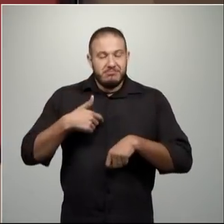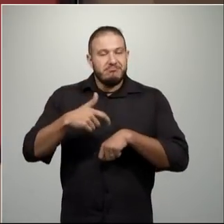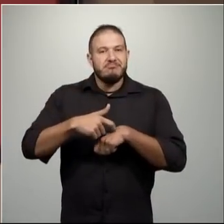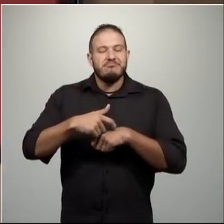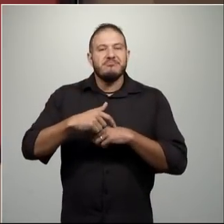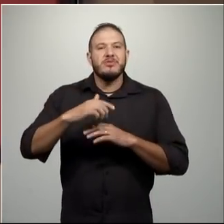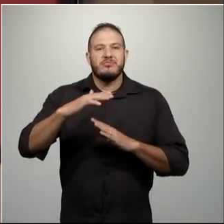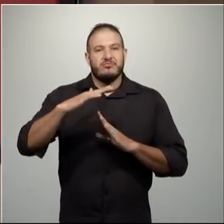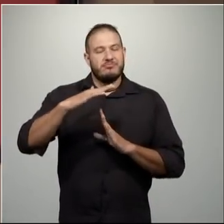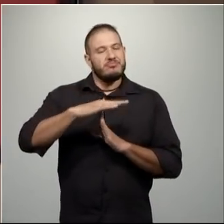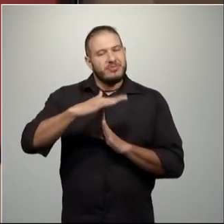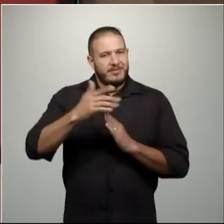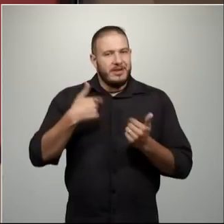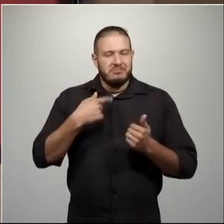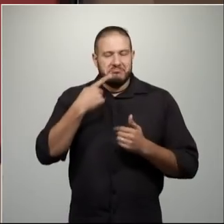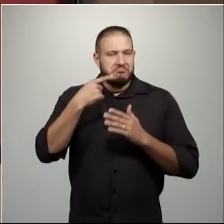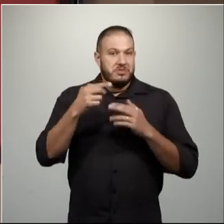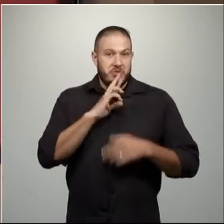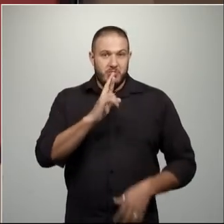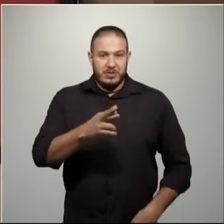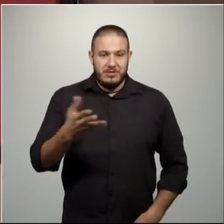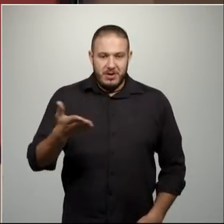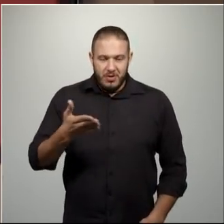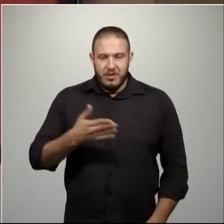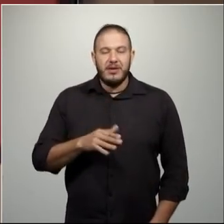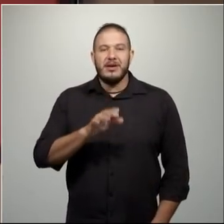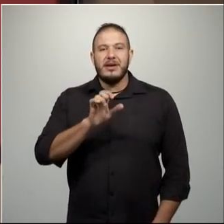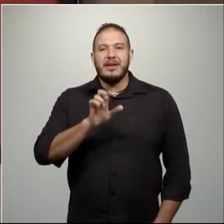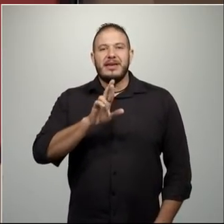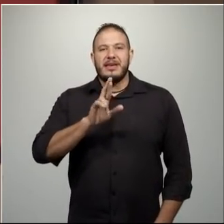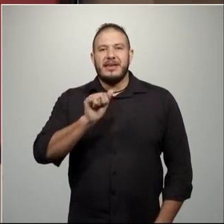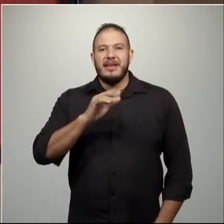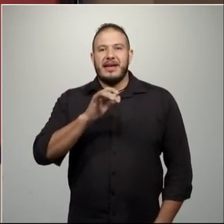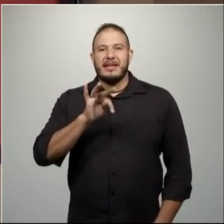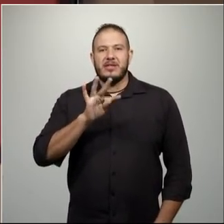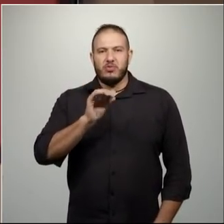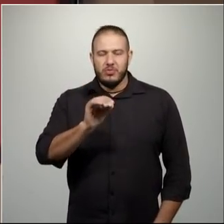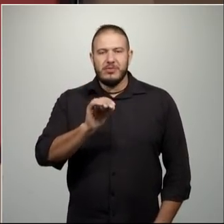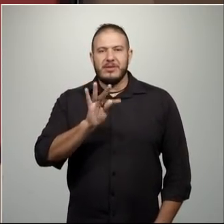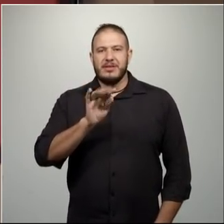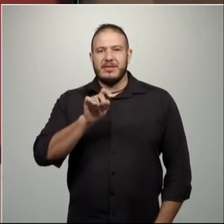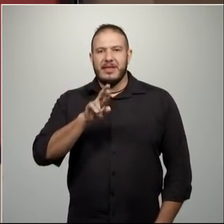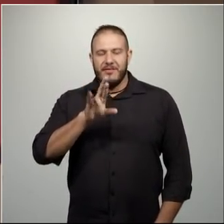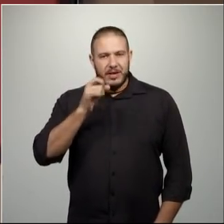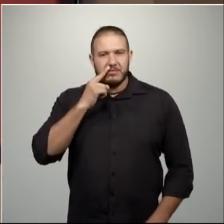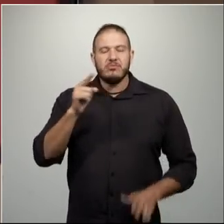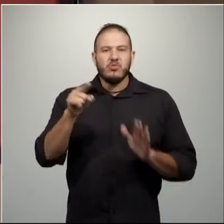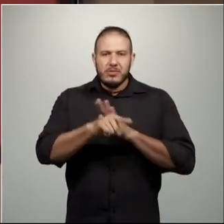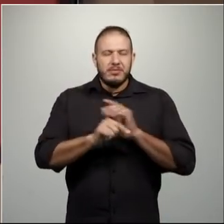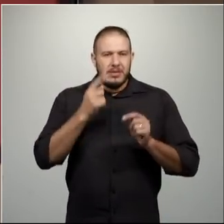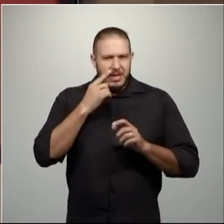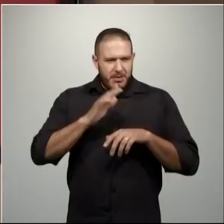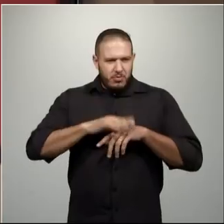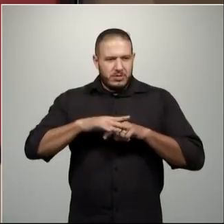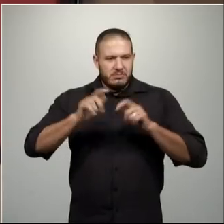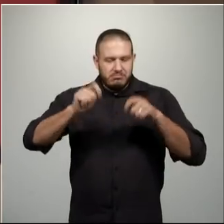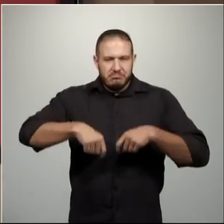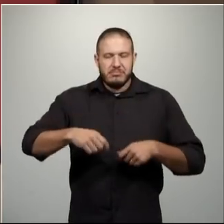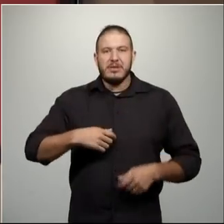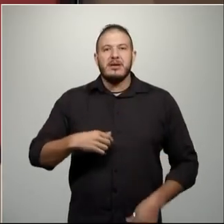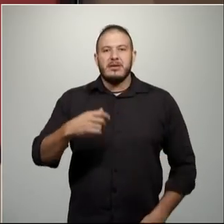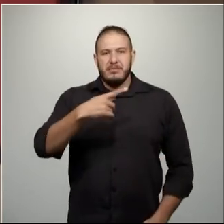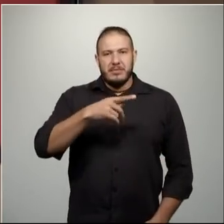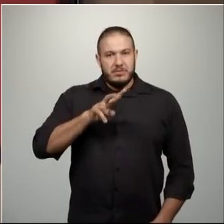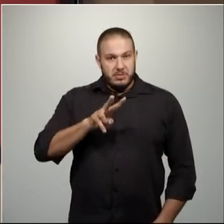responder aqui heráclito tavares pergunta é possível cep para dados de processamento é